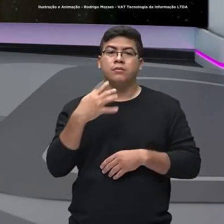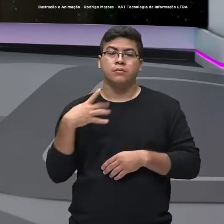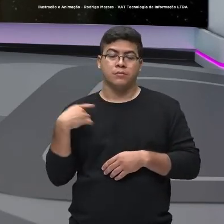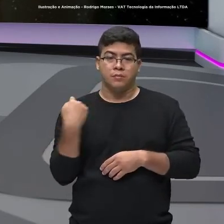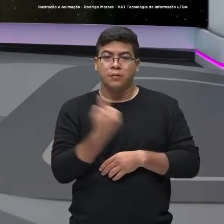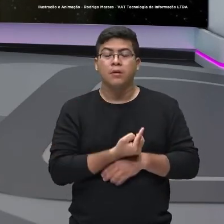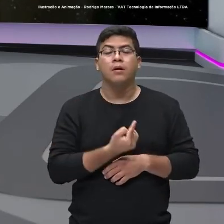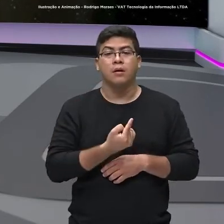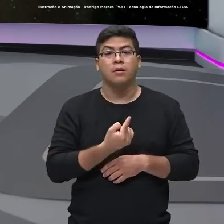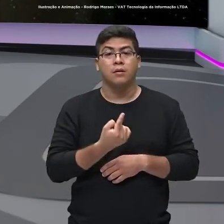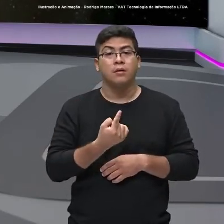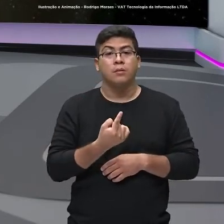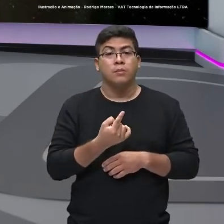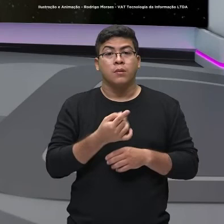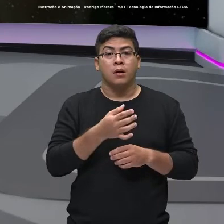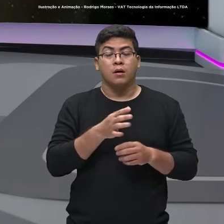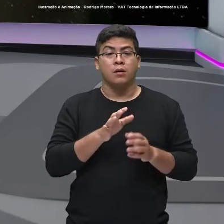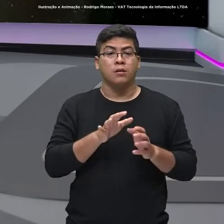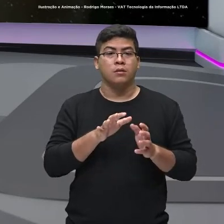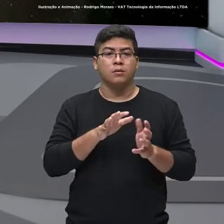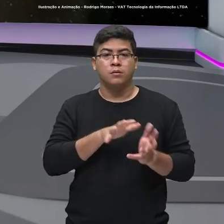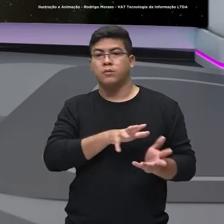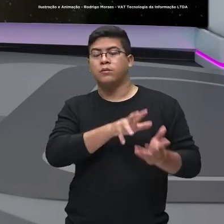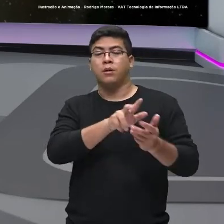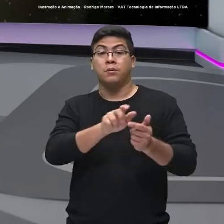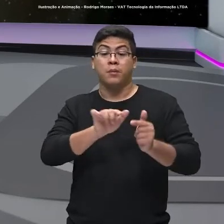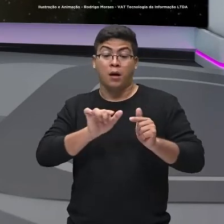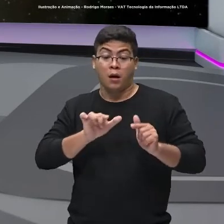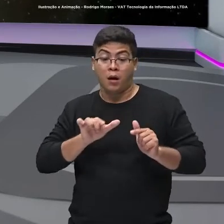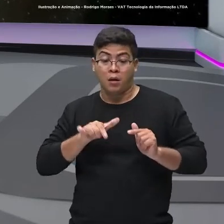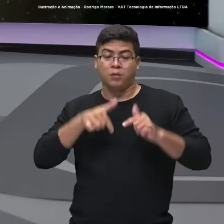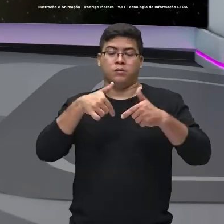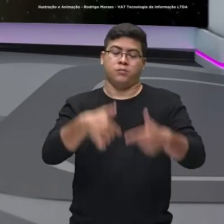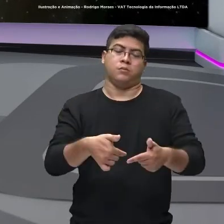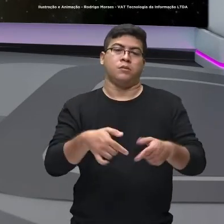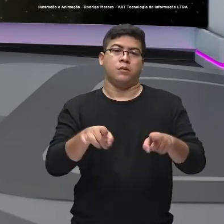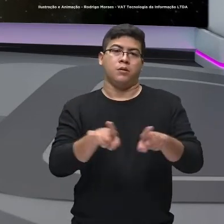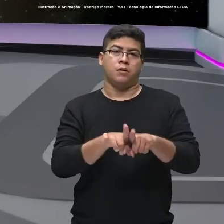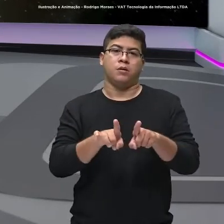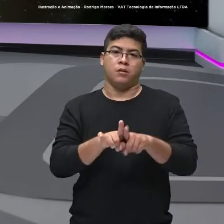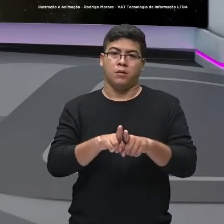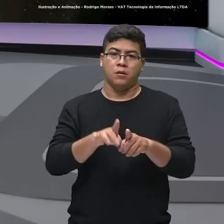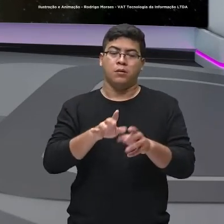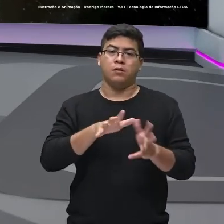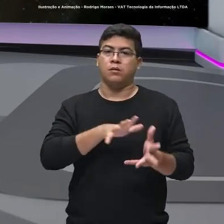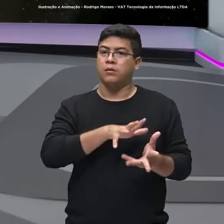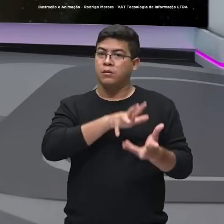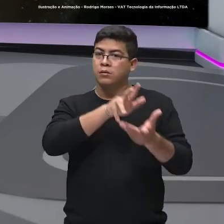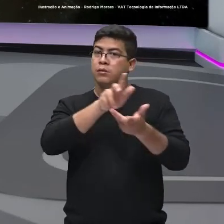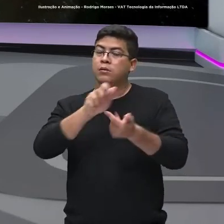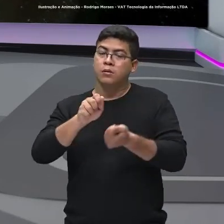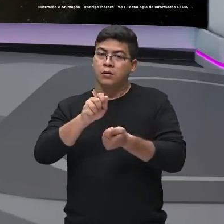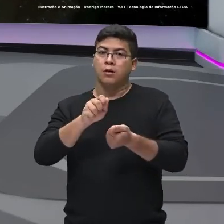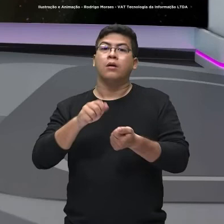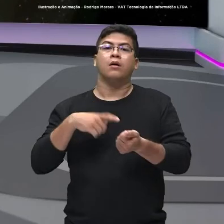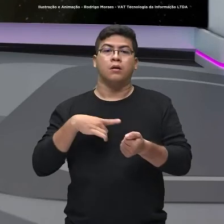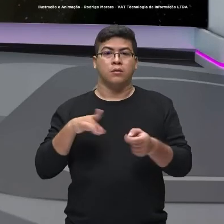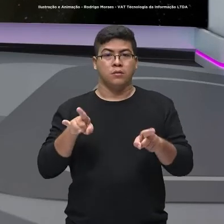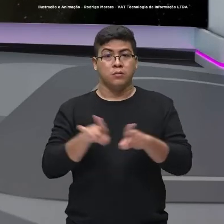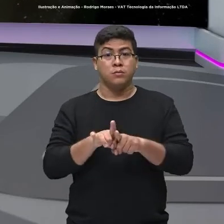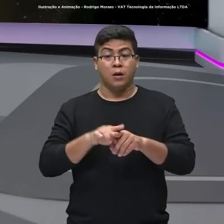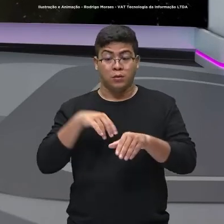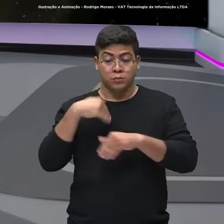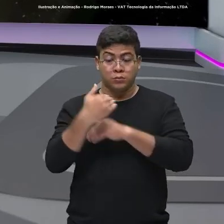como parte da nossa atitude de defesa da nossa humanidade, de evolução